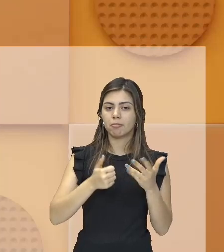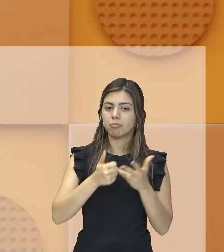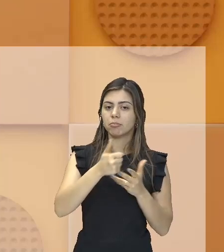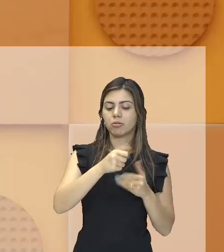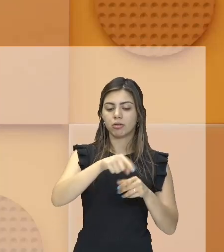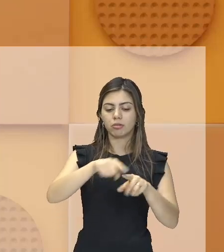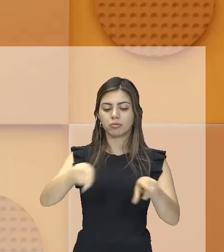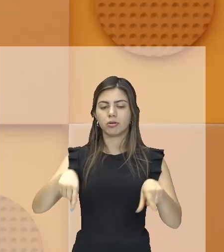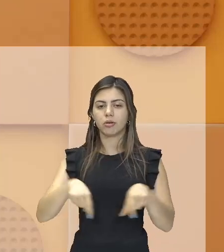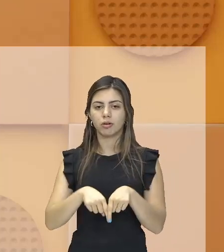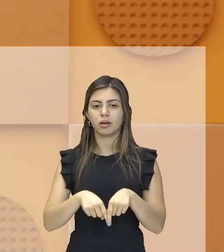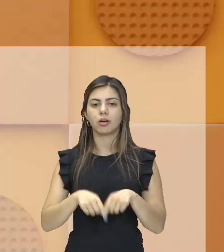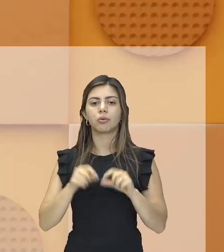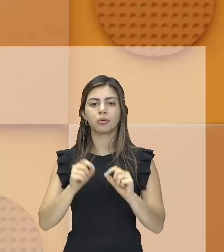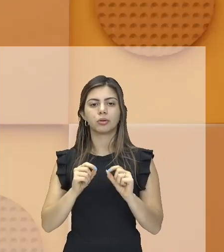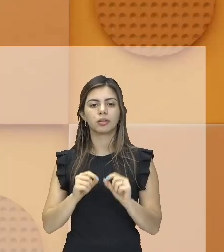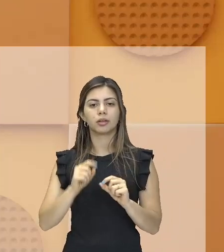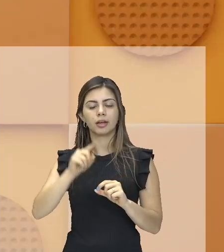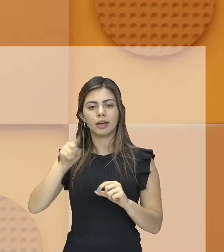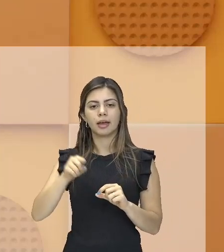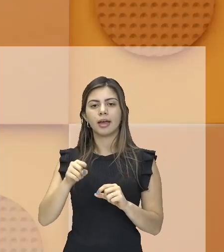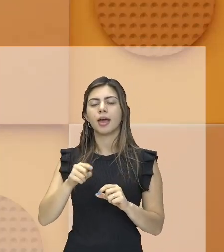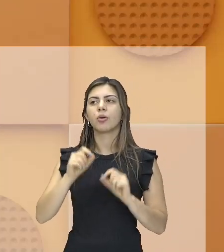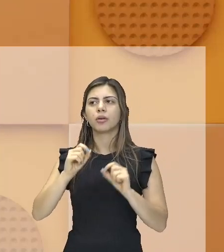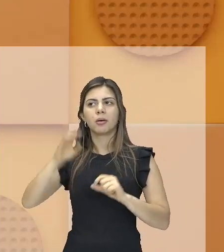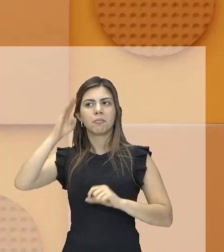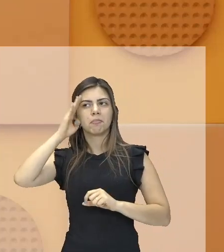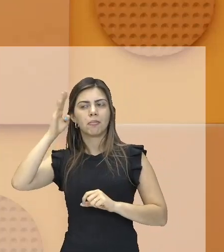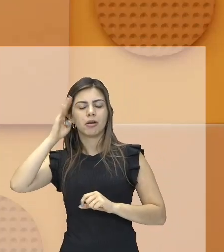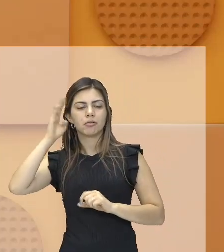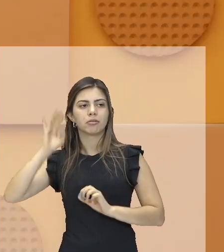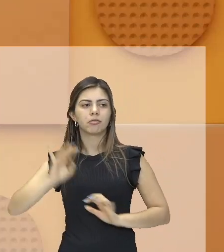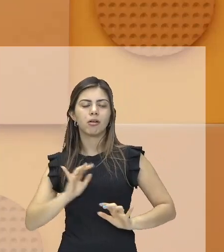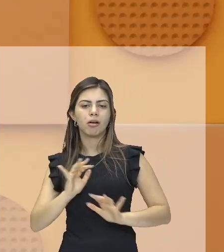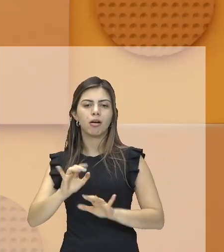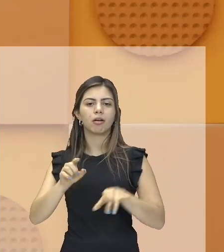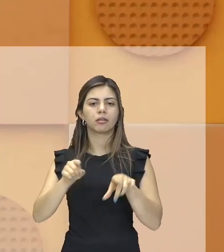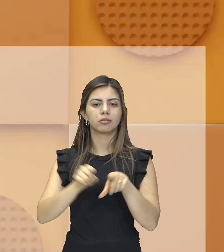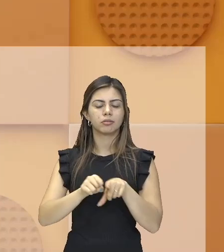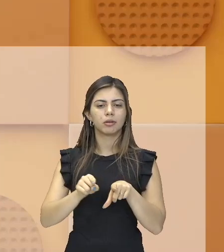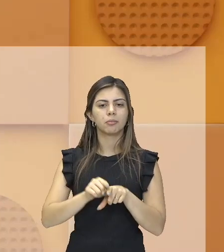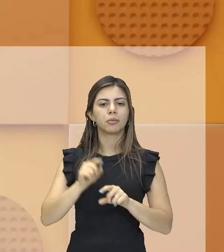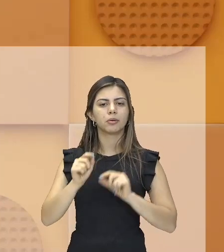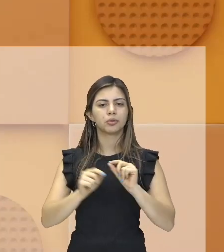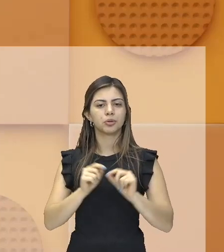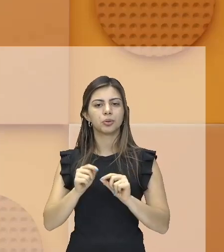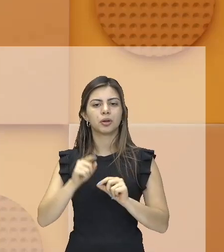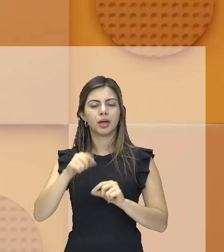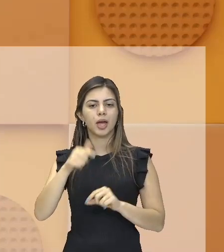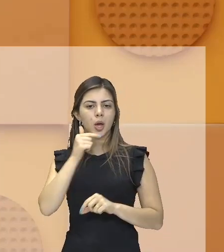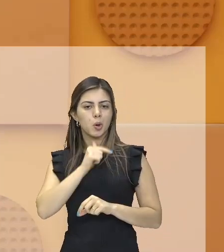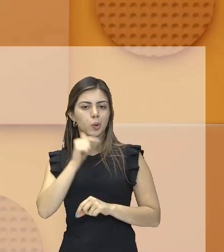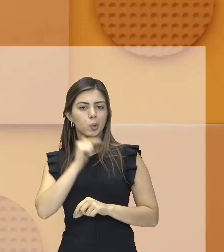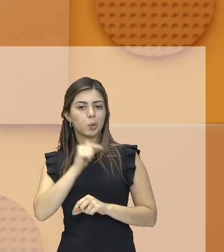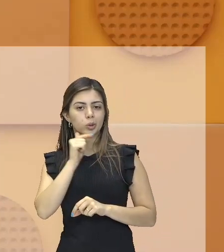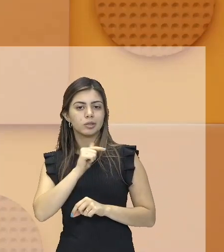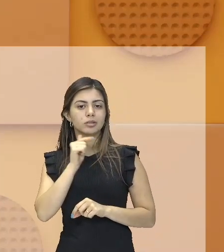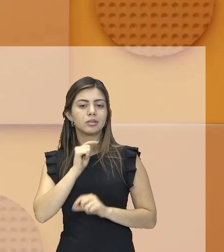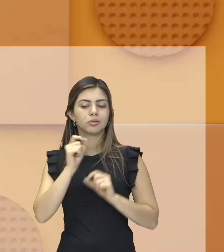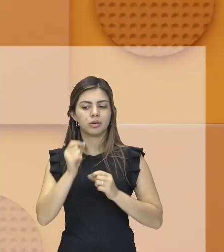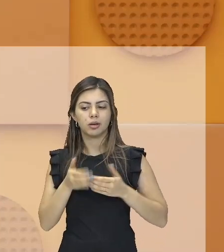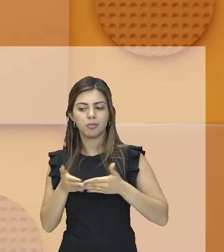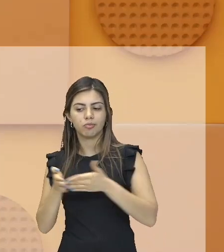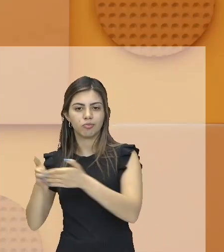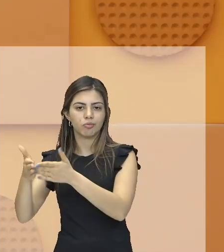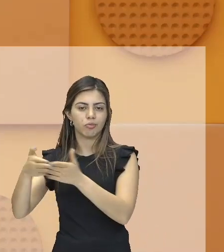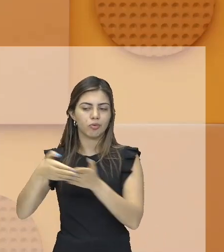ali atraindo uma certa frota militar, atraindo também a questão de estabelecimento também de rotas